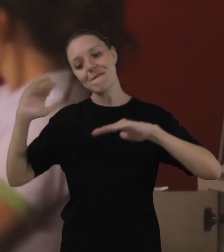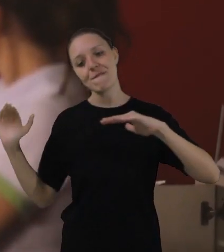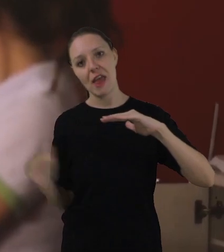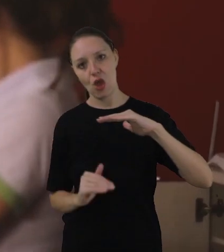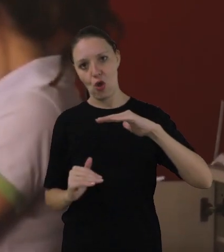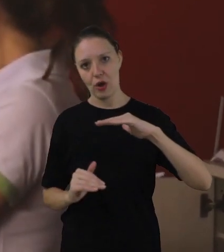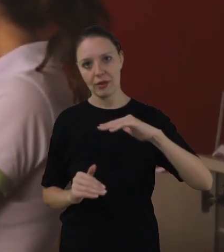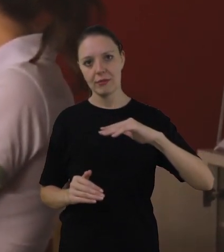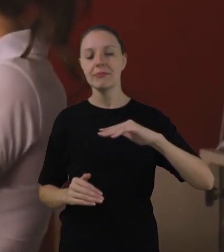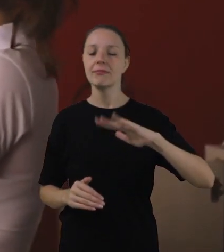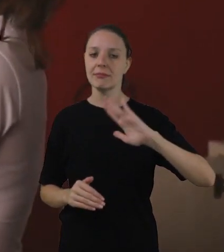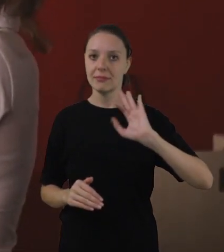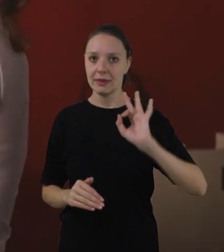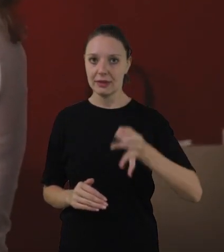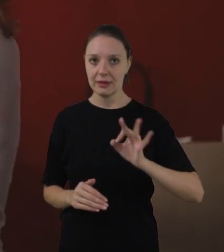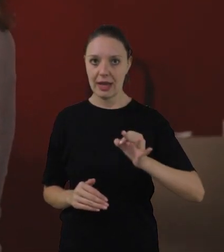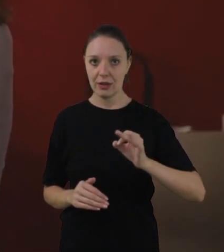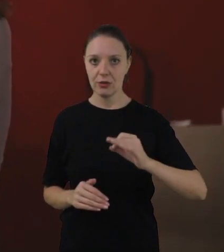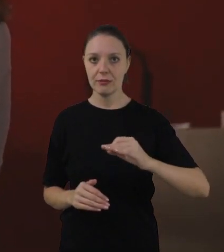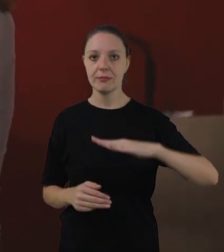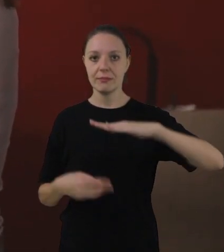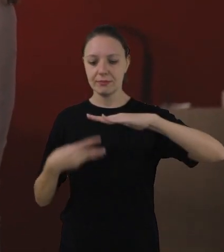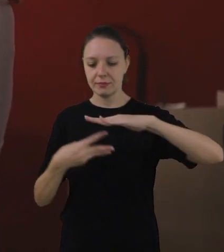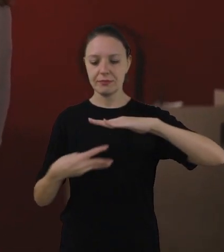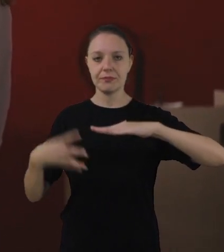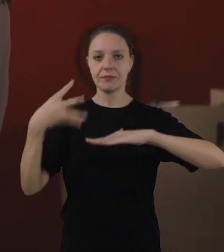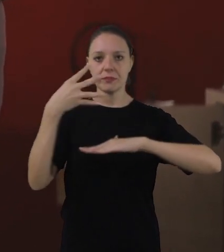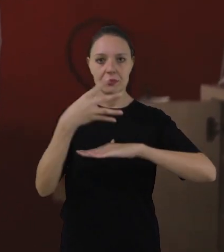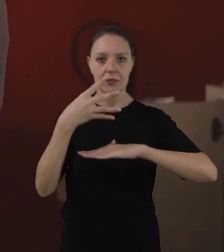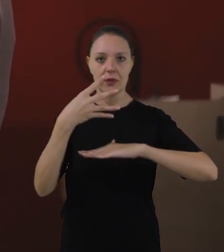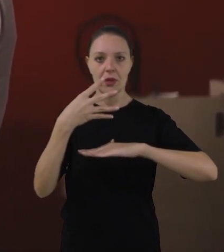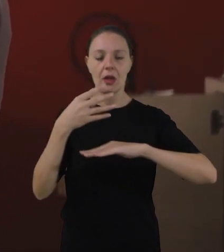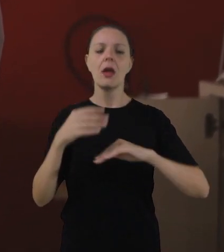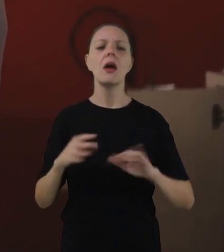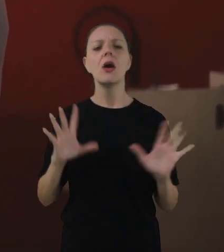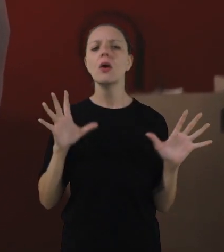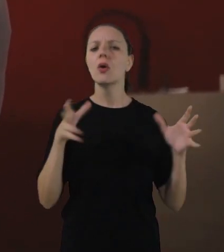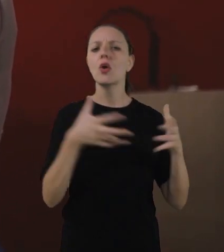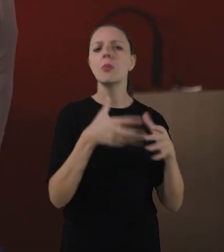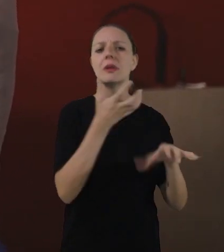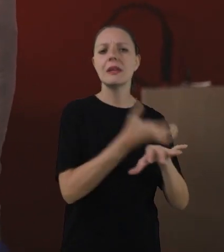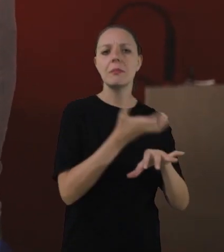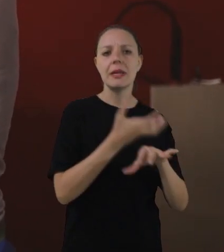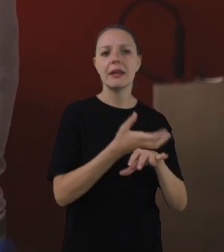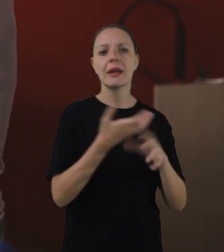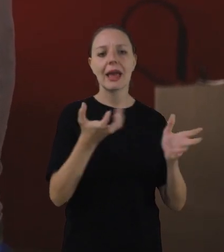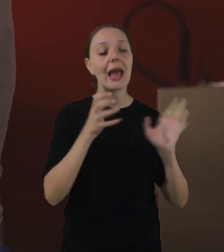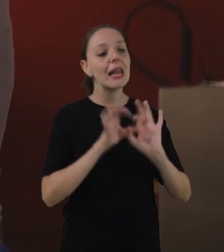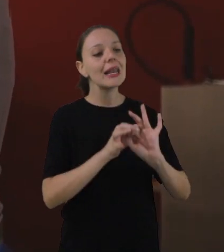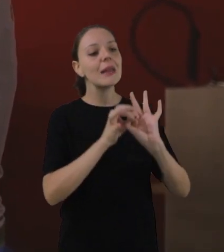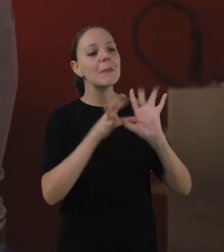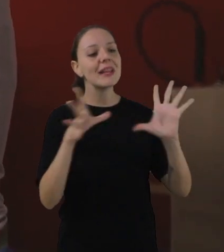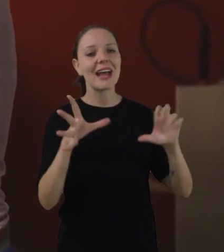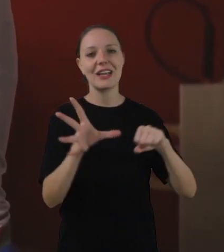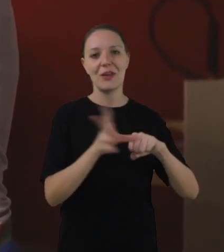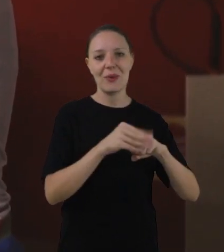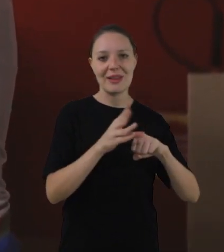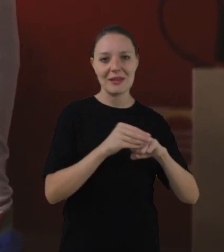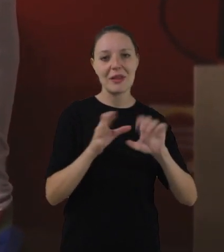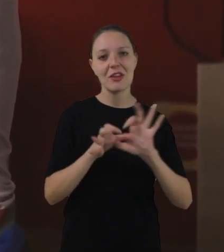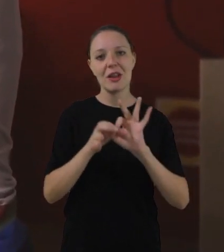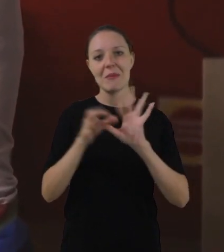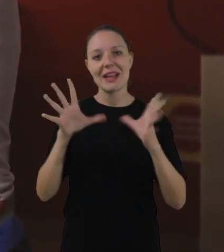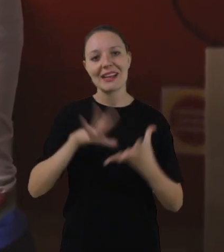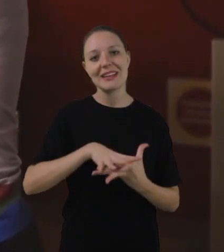Esse grupo de disciplinas era, então, para fornecer liberdade intelectual e espiritual para os indivíduos. E elas